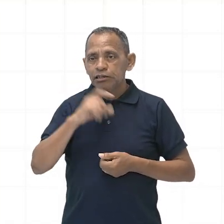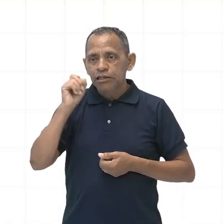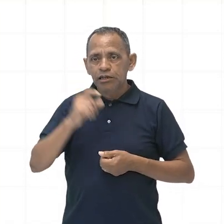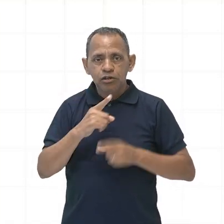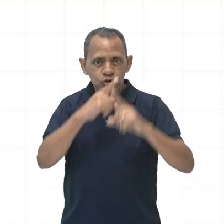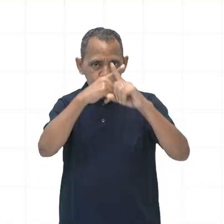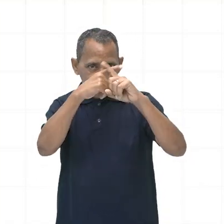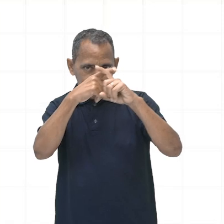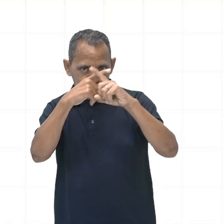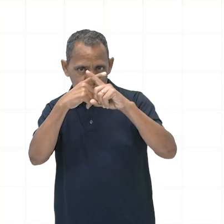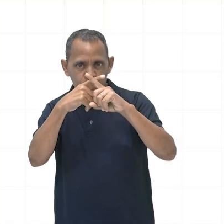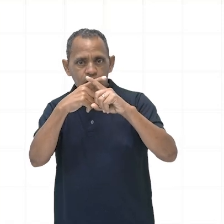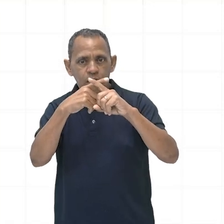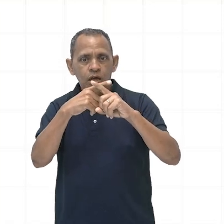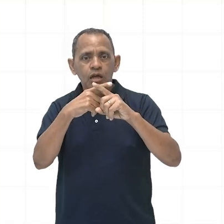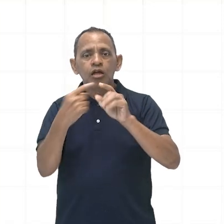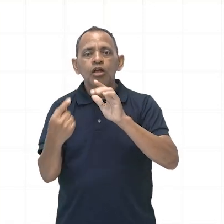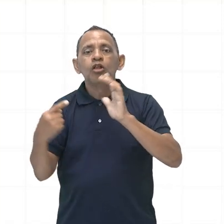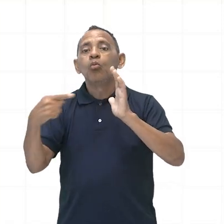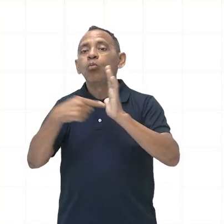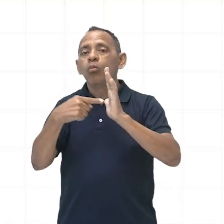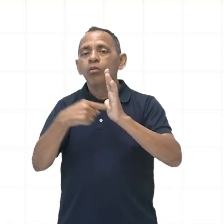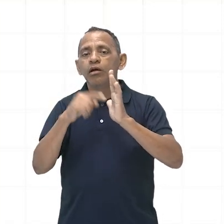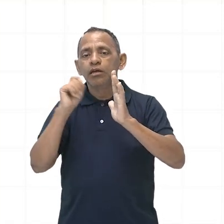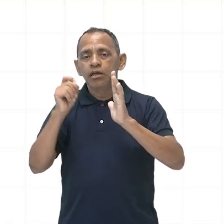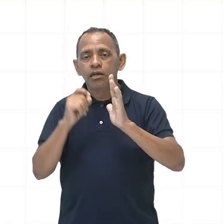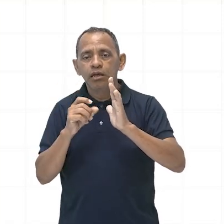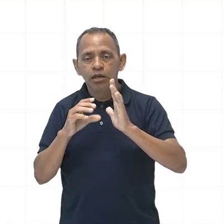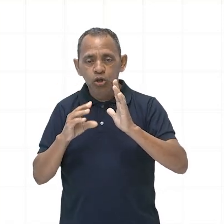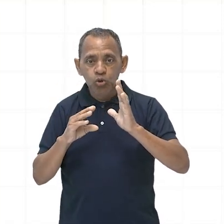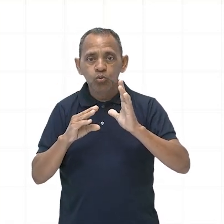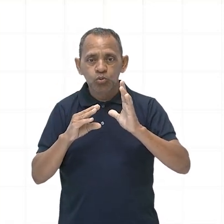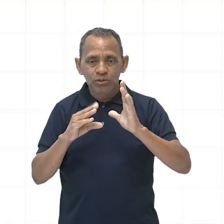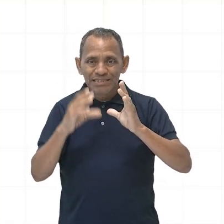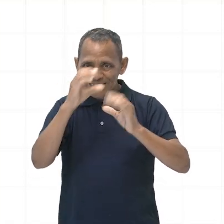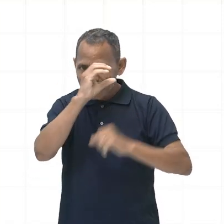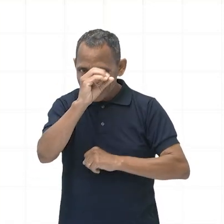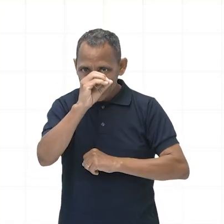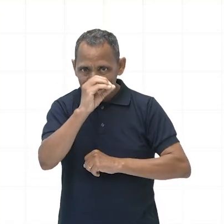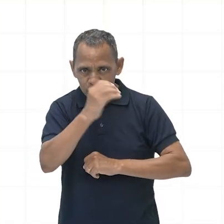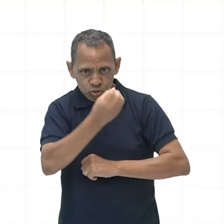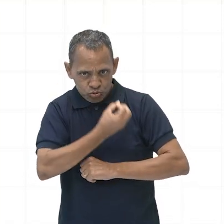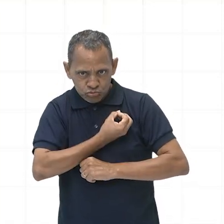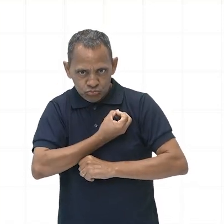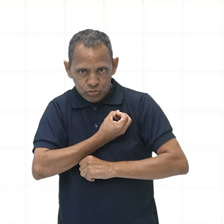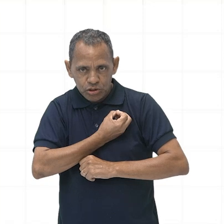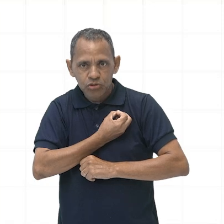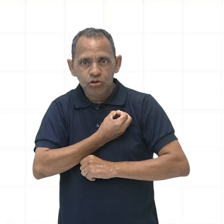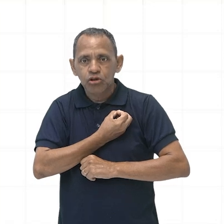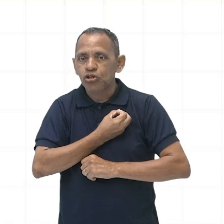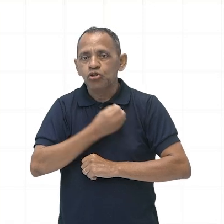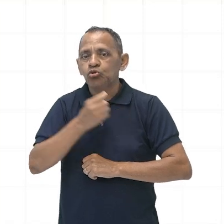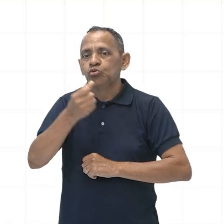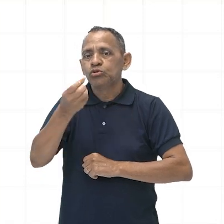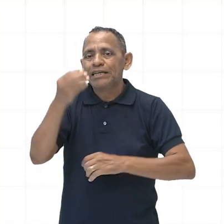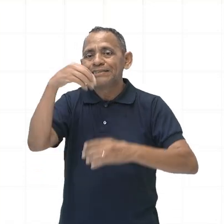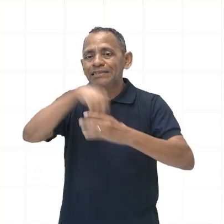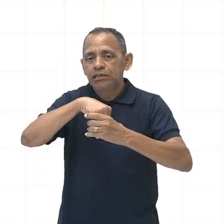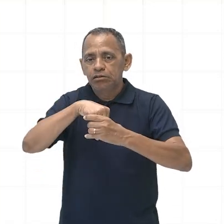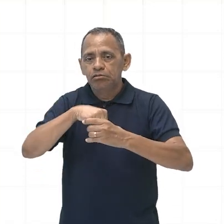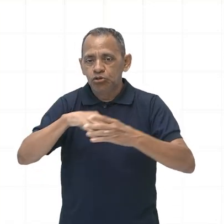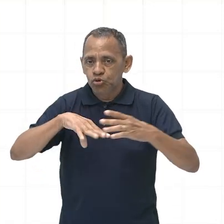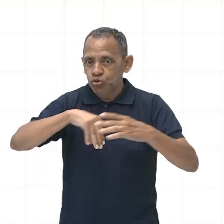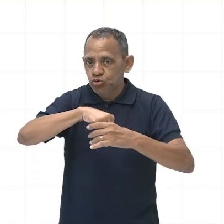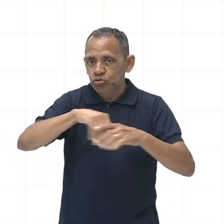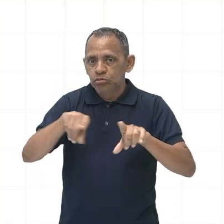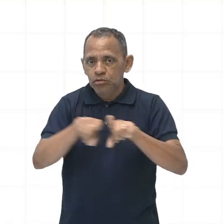indicando que o zero não entra nesse conjunto. E essa letra N, ela está